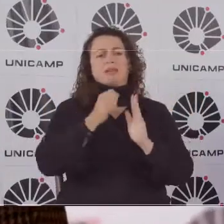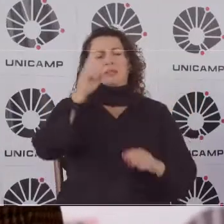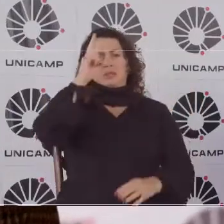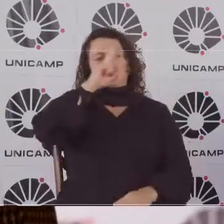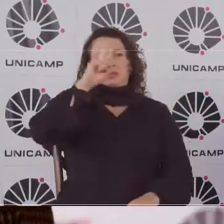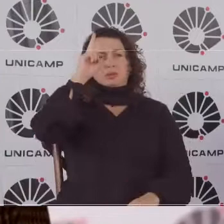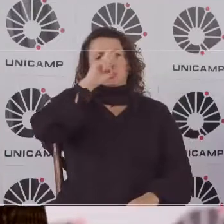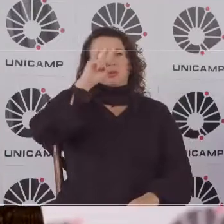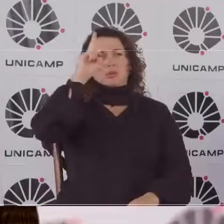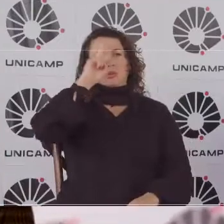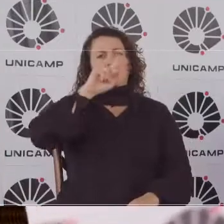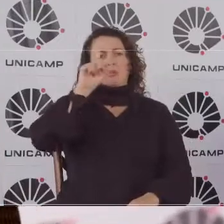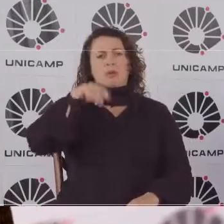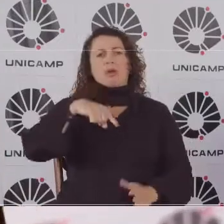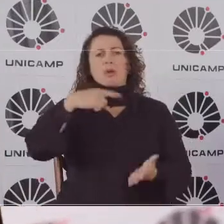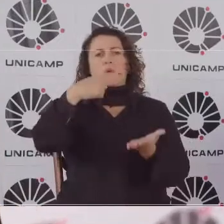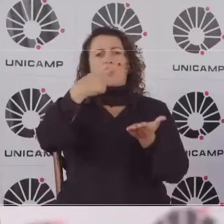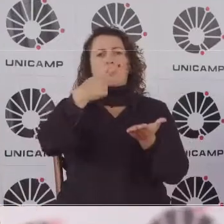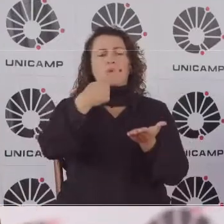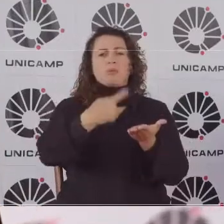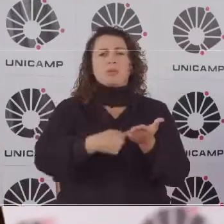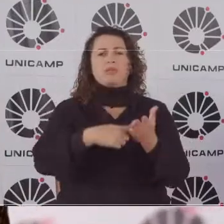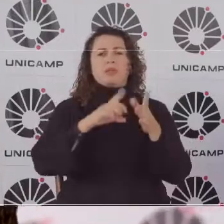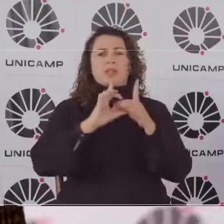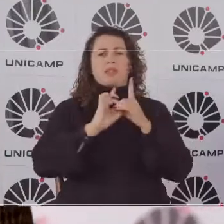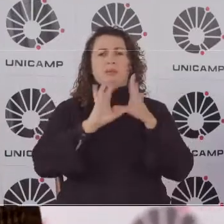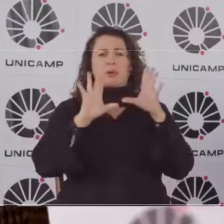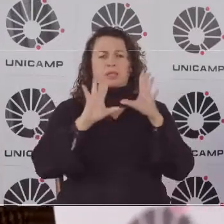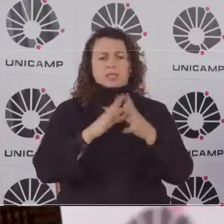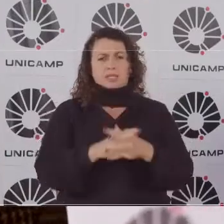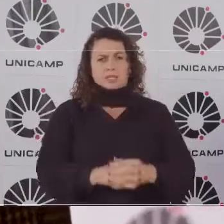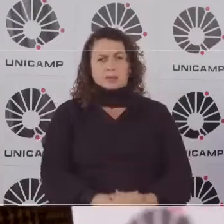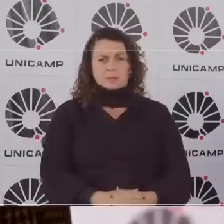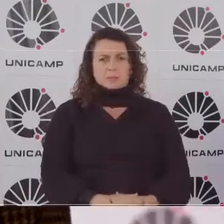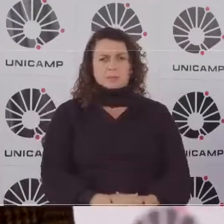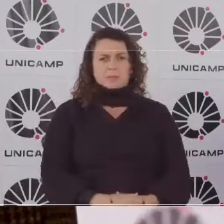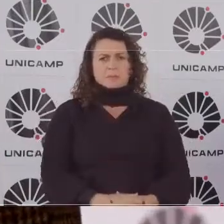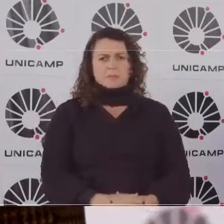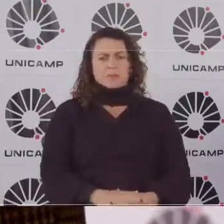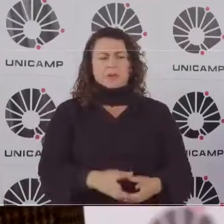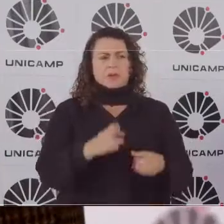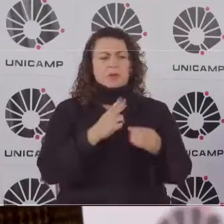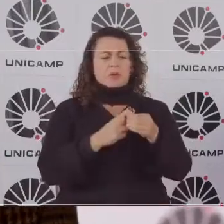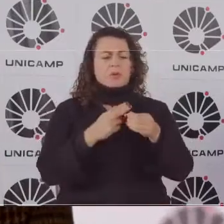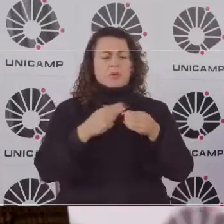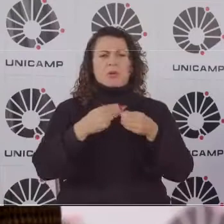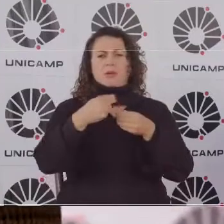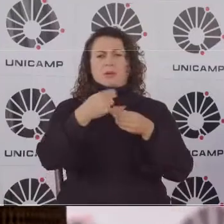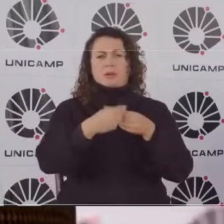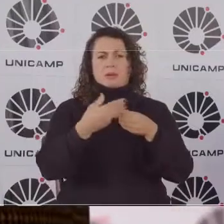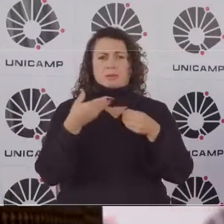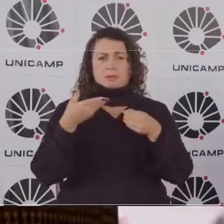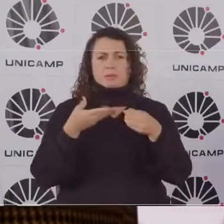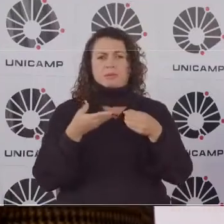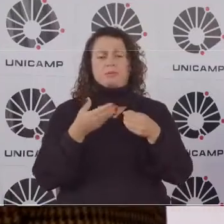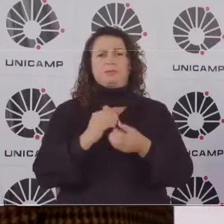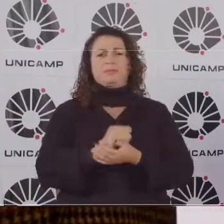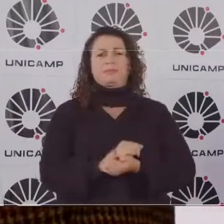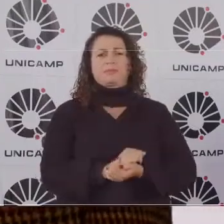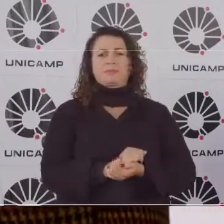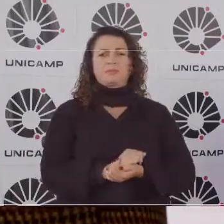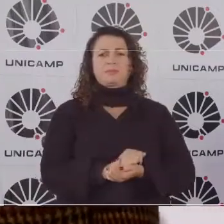histórica é o compromisso com a democracia a Unicamp é